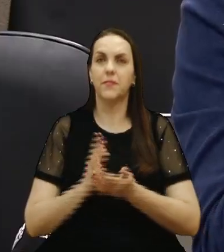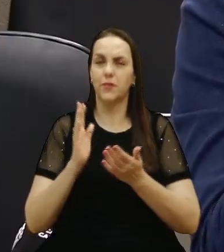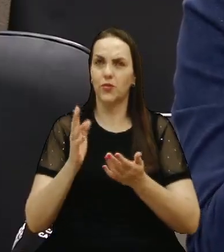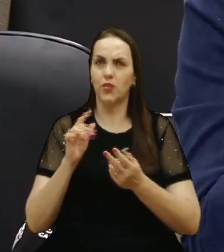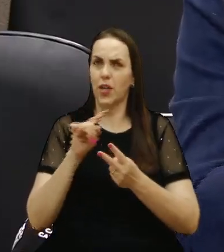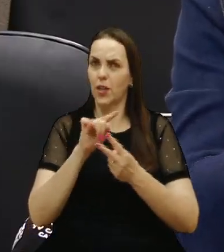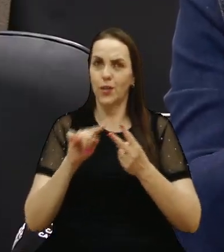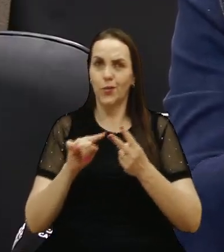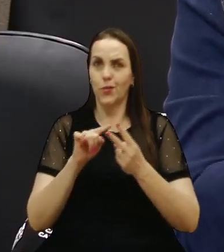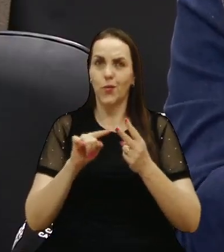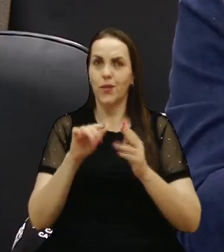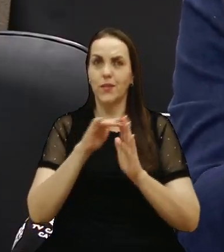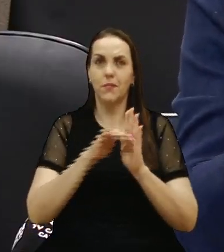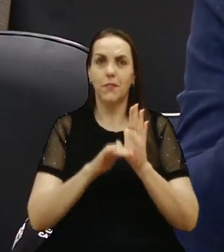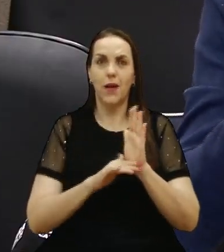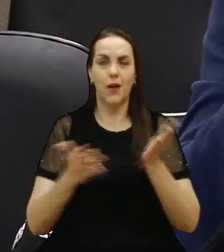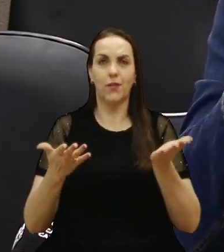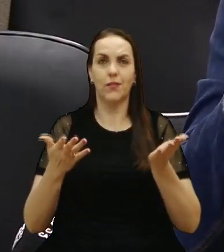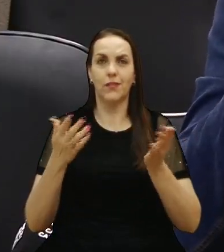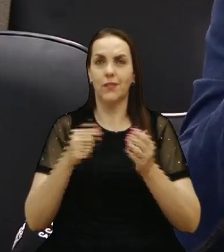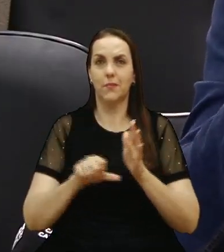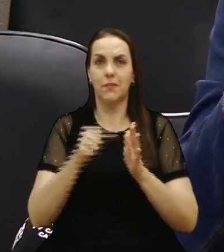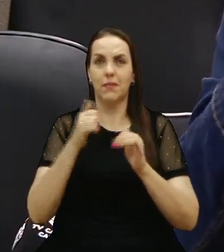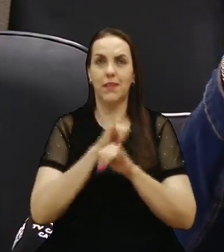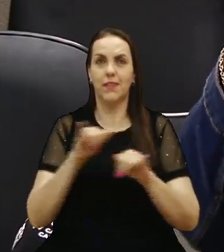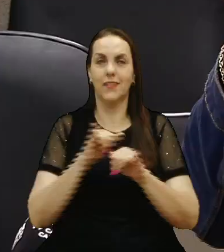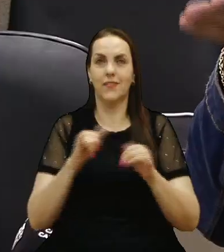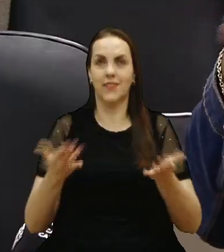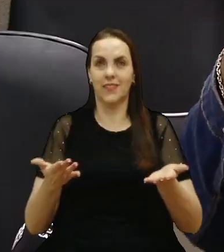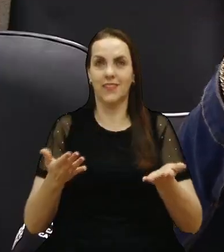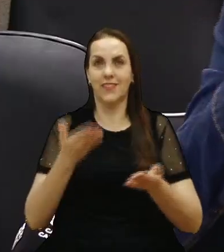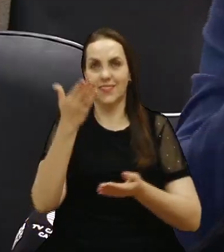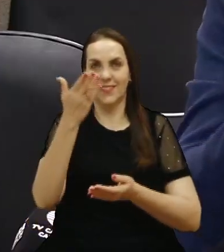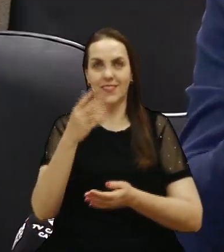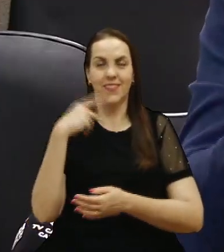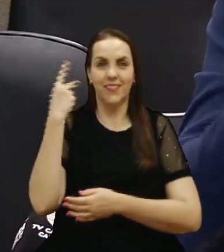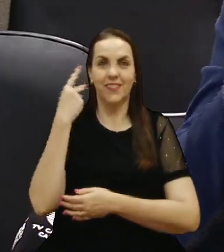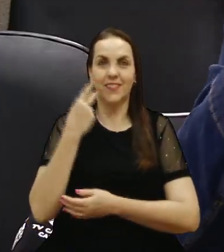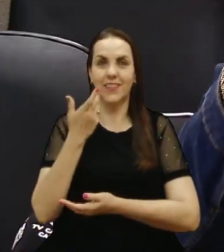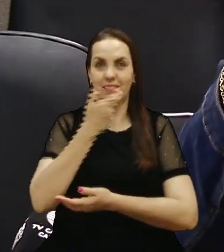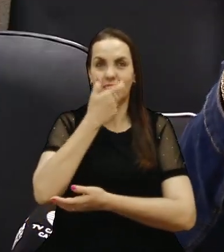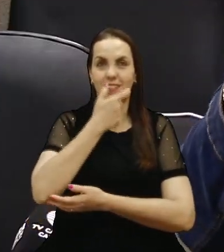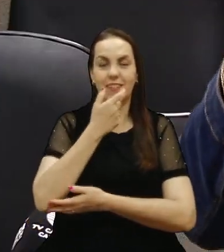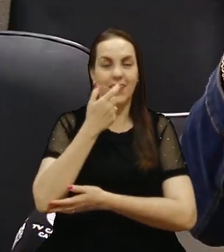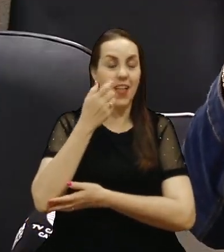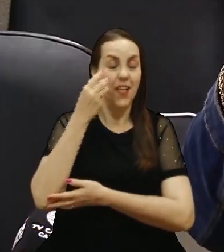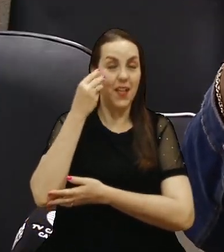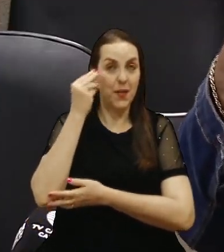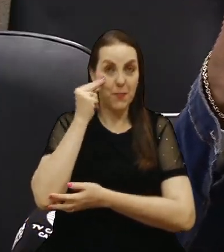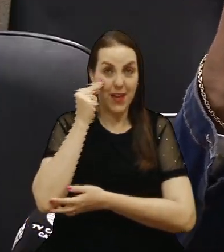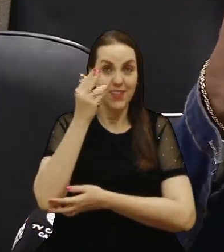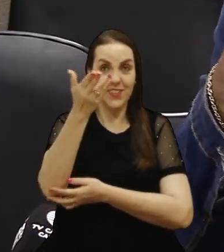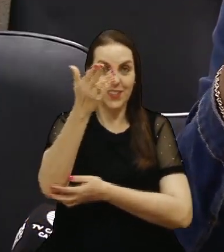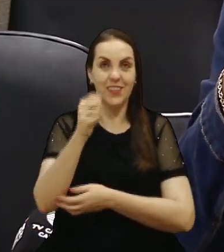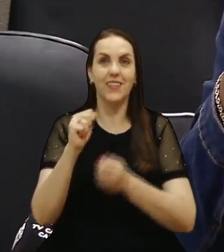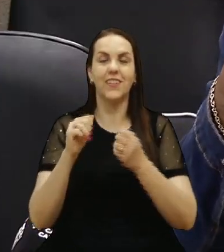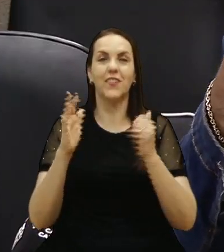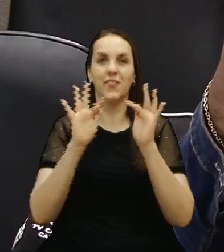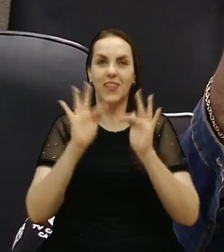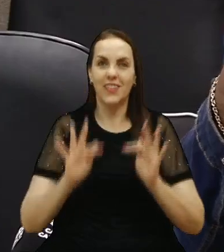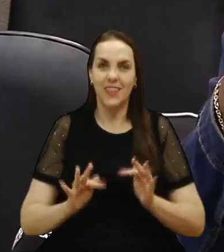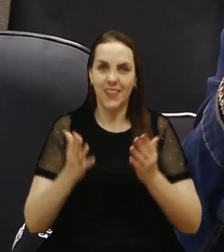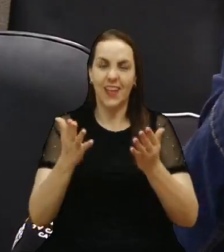das minhas pautas de primeiras comunicações, né, de pequenas comunicações, que é a do vereador Cláudio Libardi, que está aniversariando hoje. Felicidades, meu nobre